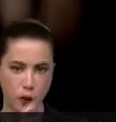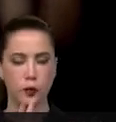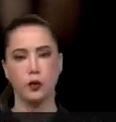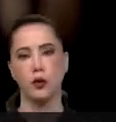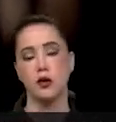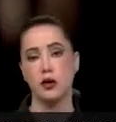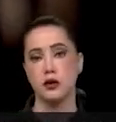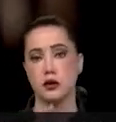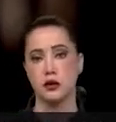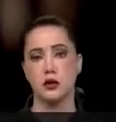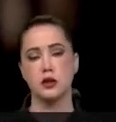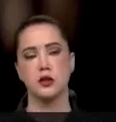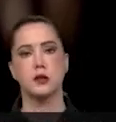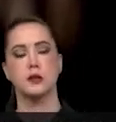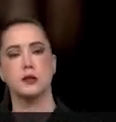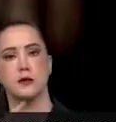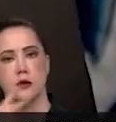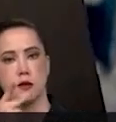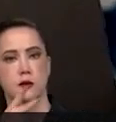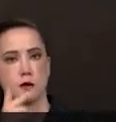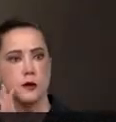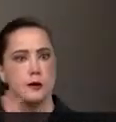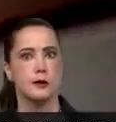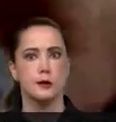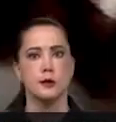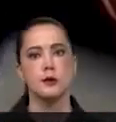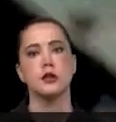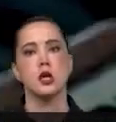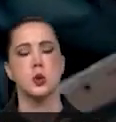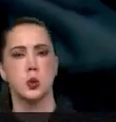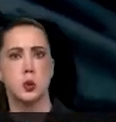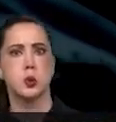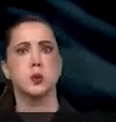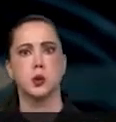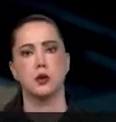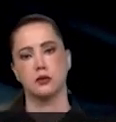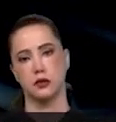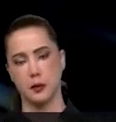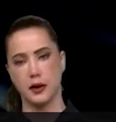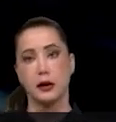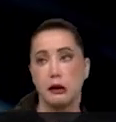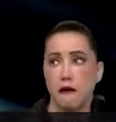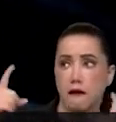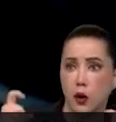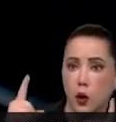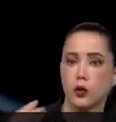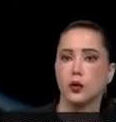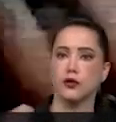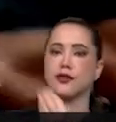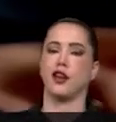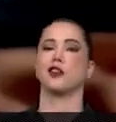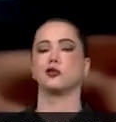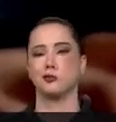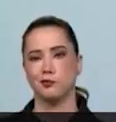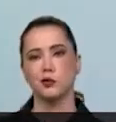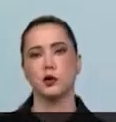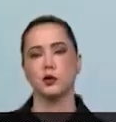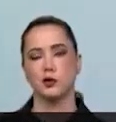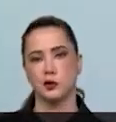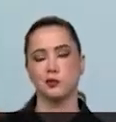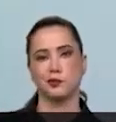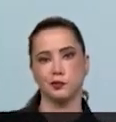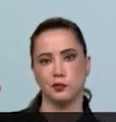ou muitas vezes chantageia, intimida, ameaça, para que elas façam esse tipo de conteúdo diante